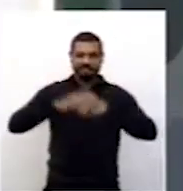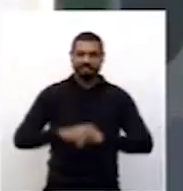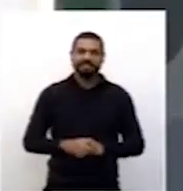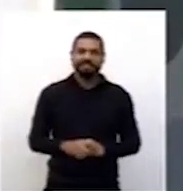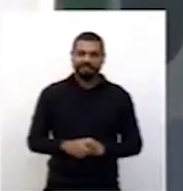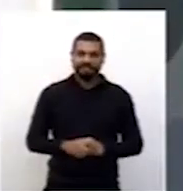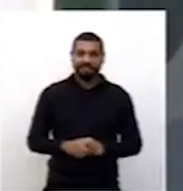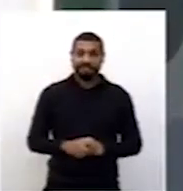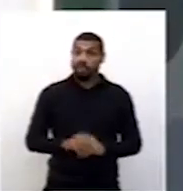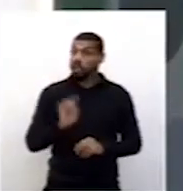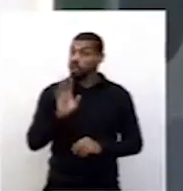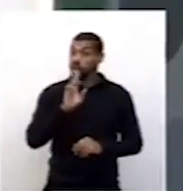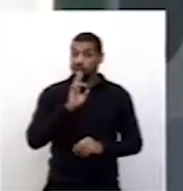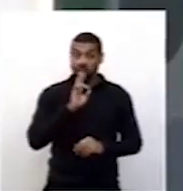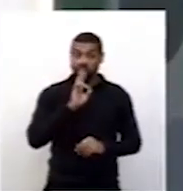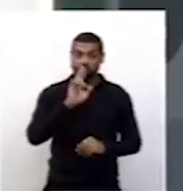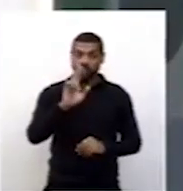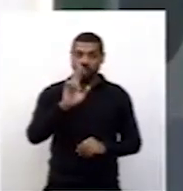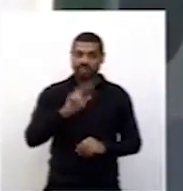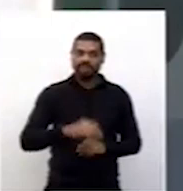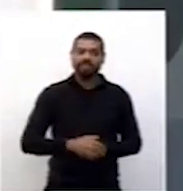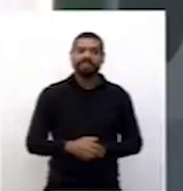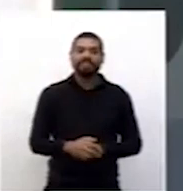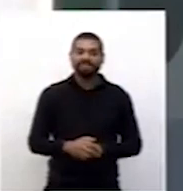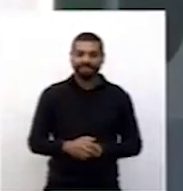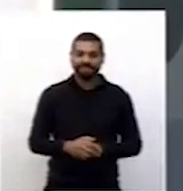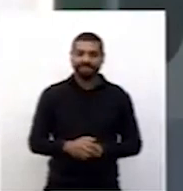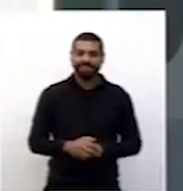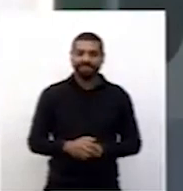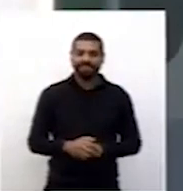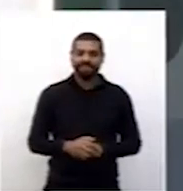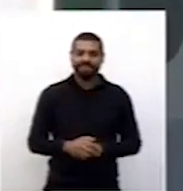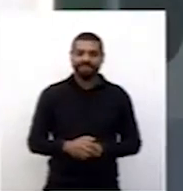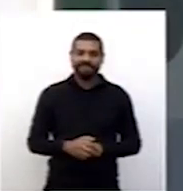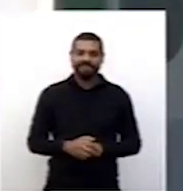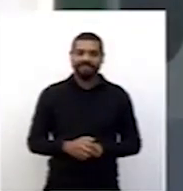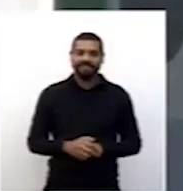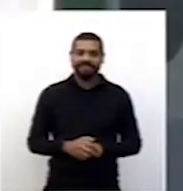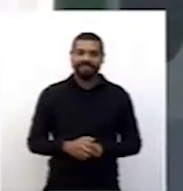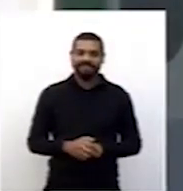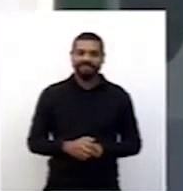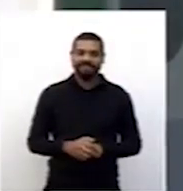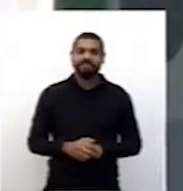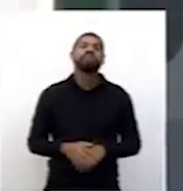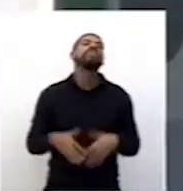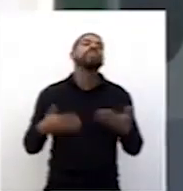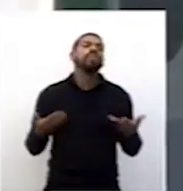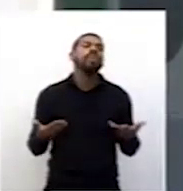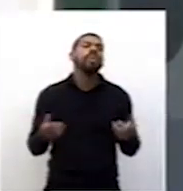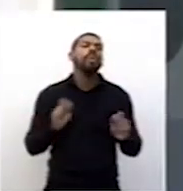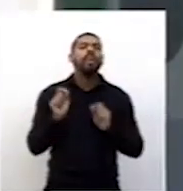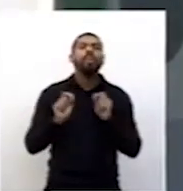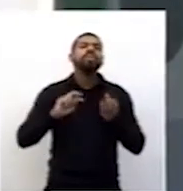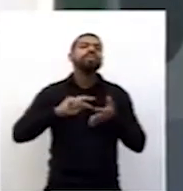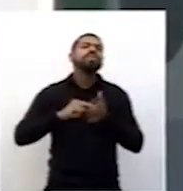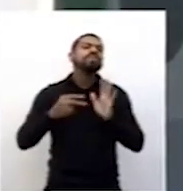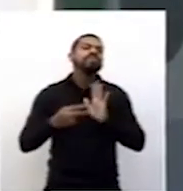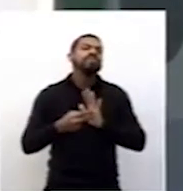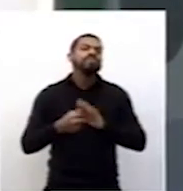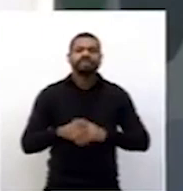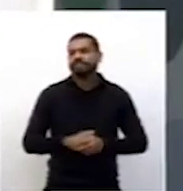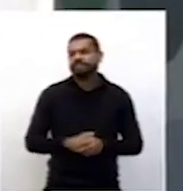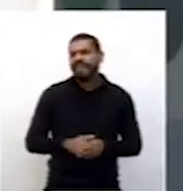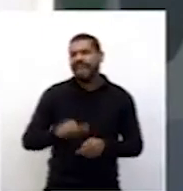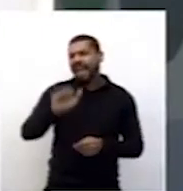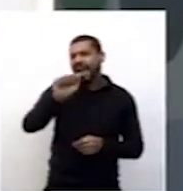Eu só vou colocar aqui a resposta. Pollution. What is it about? Ó,